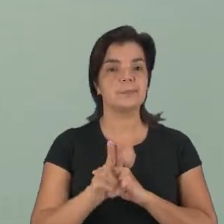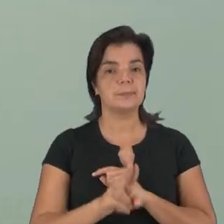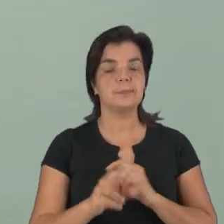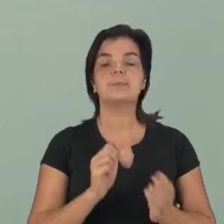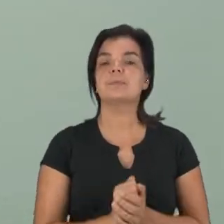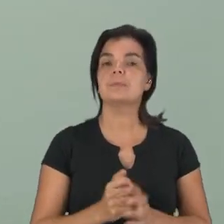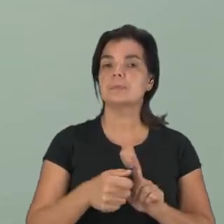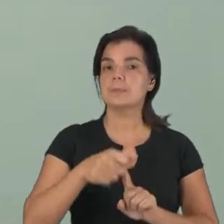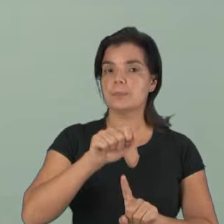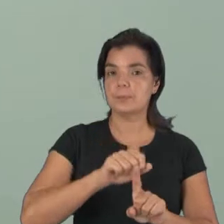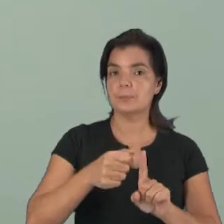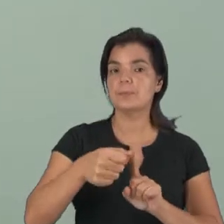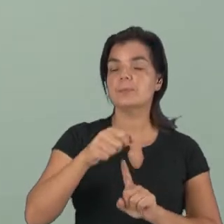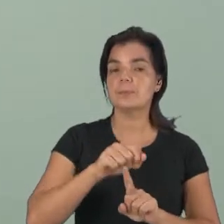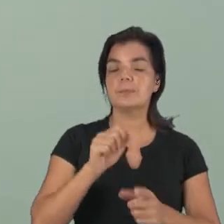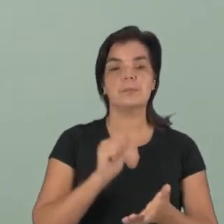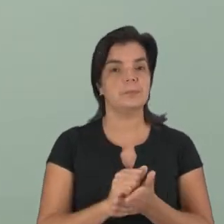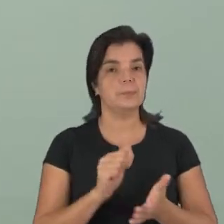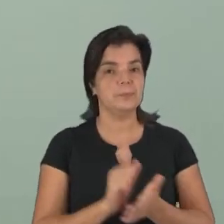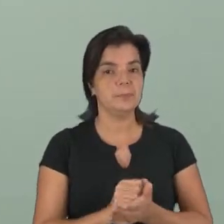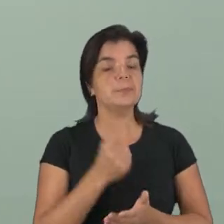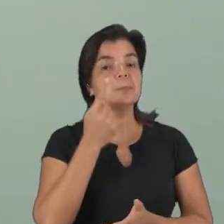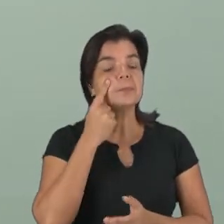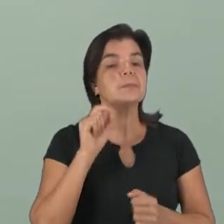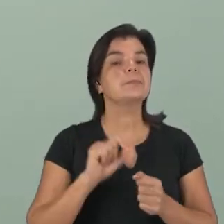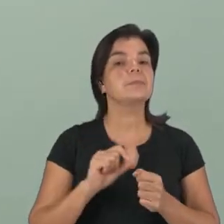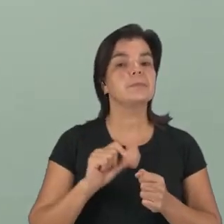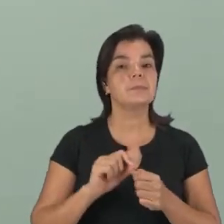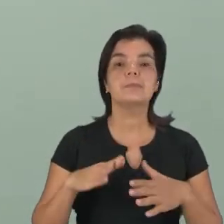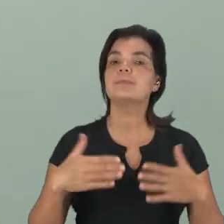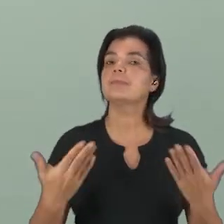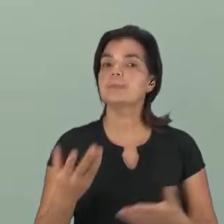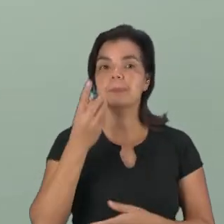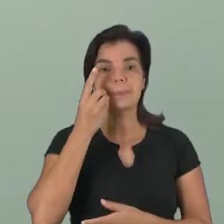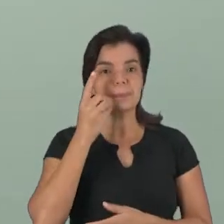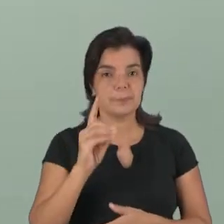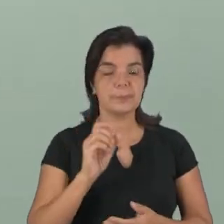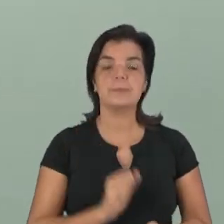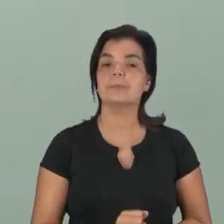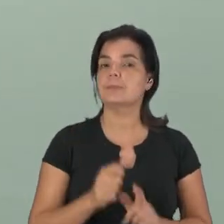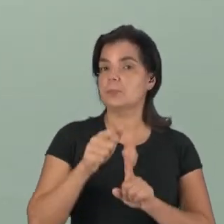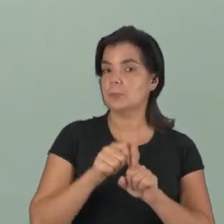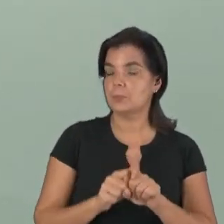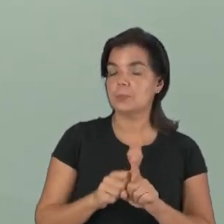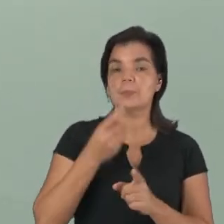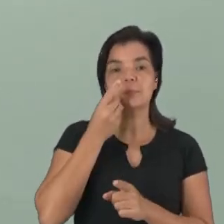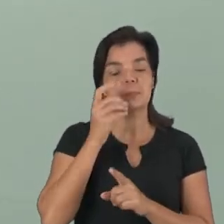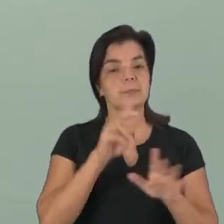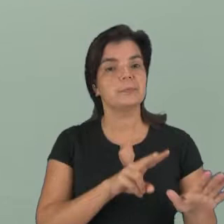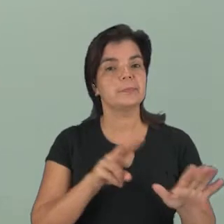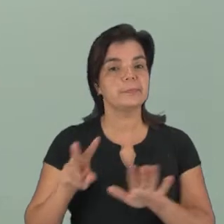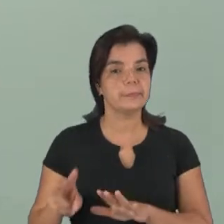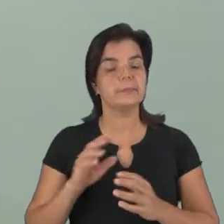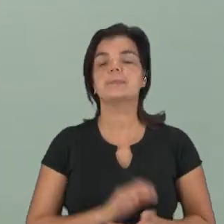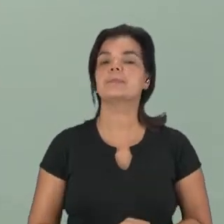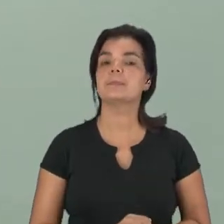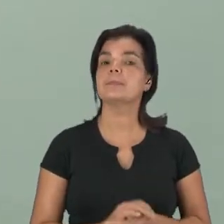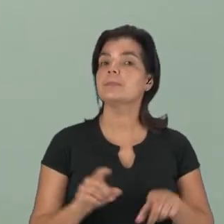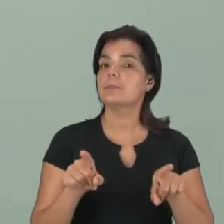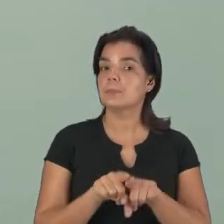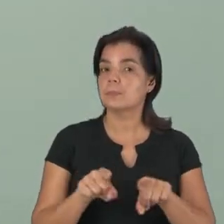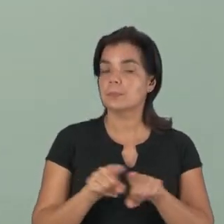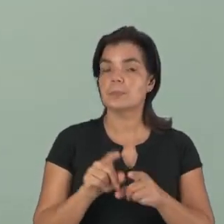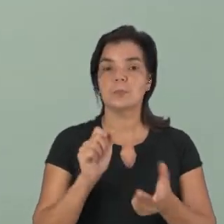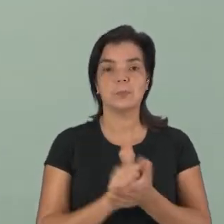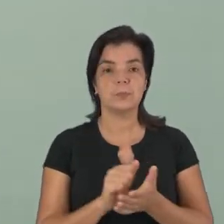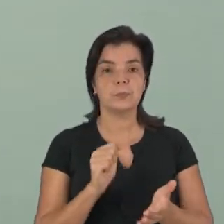um calendário para registrar e o que nós vamos fazer em qual dia dia do mês dias da semana mas também